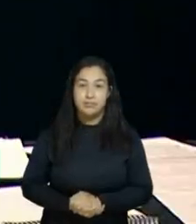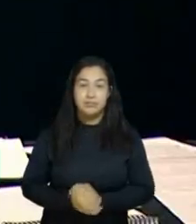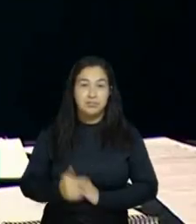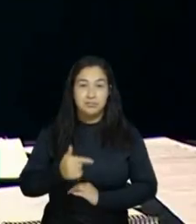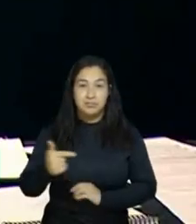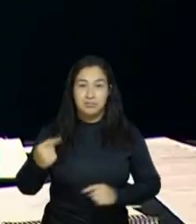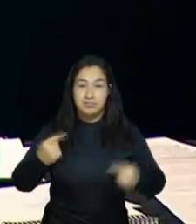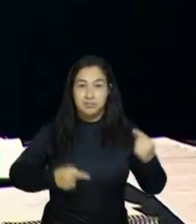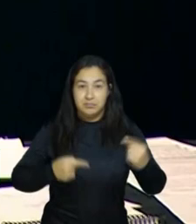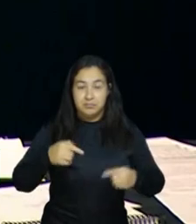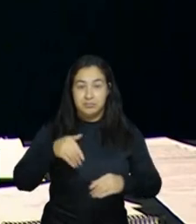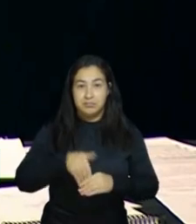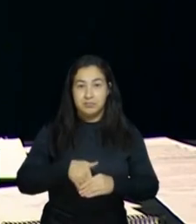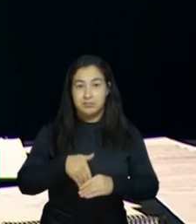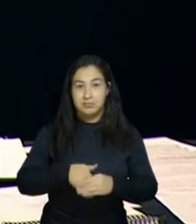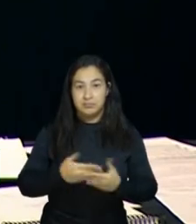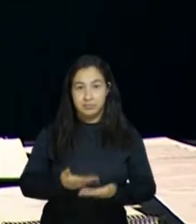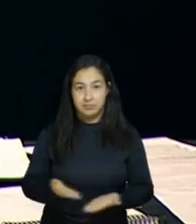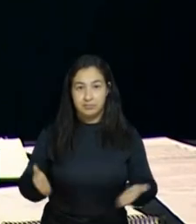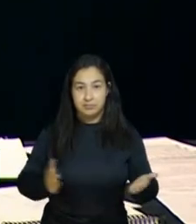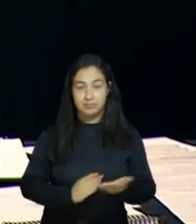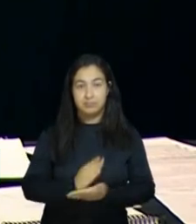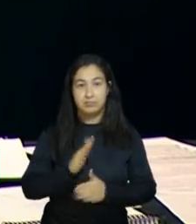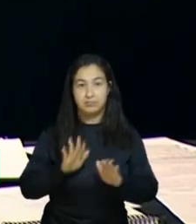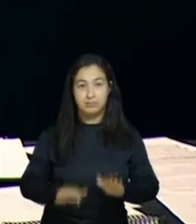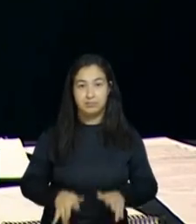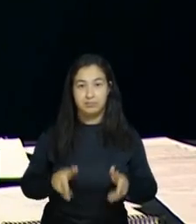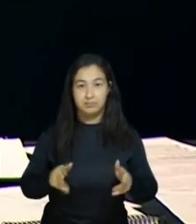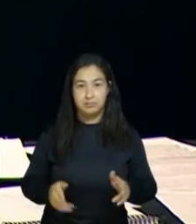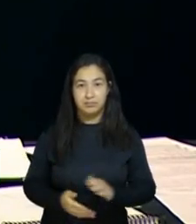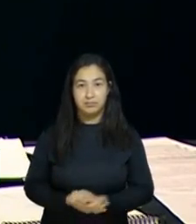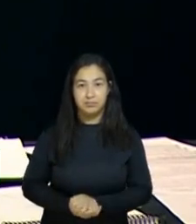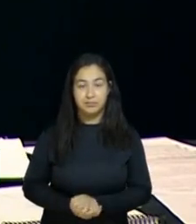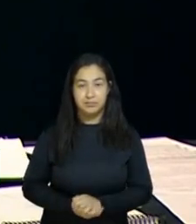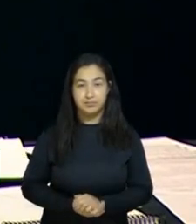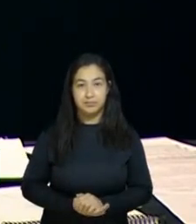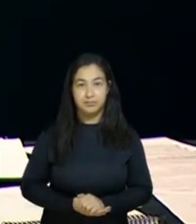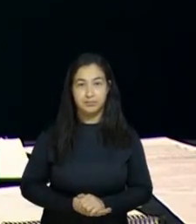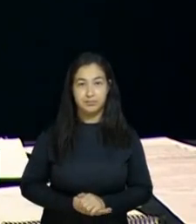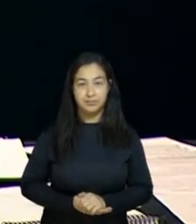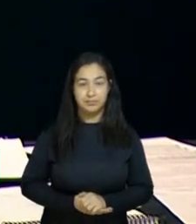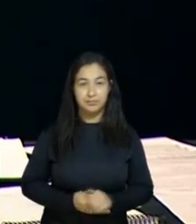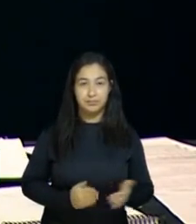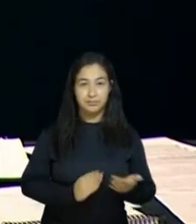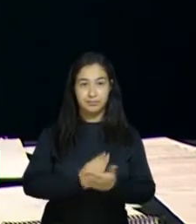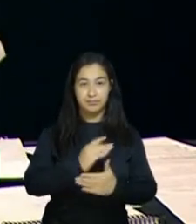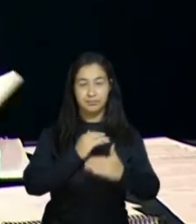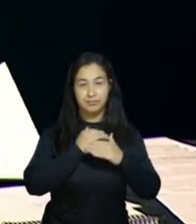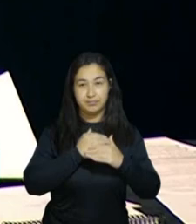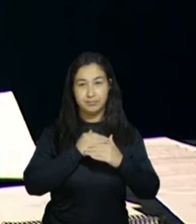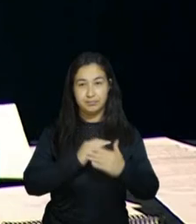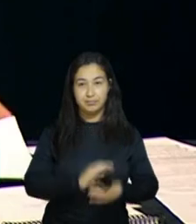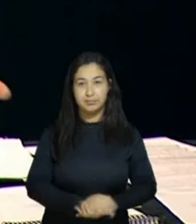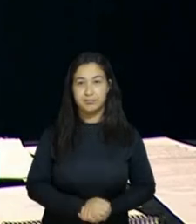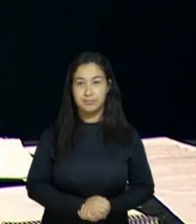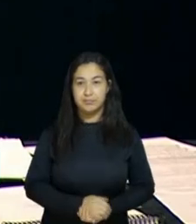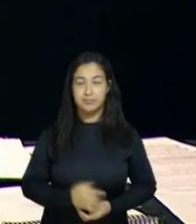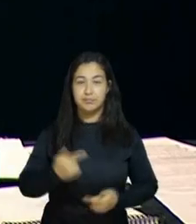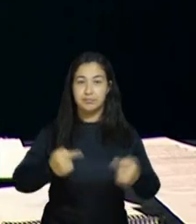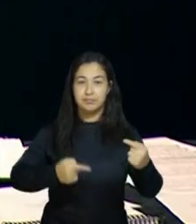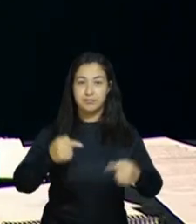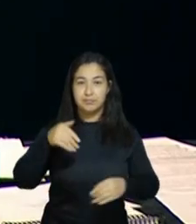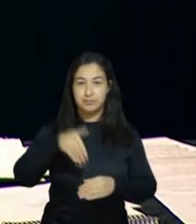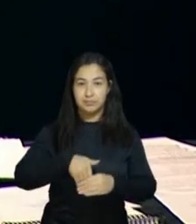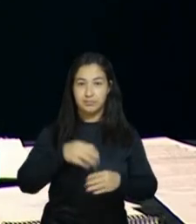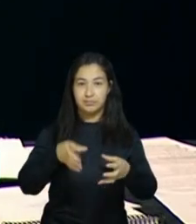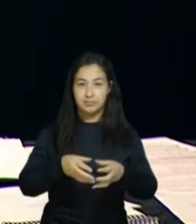quem queira discutir, em votação, deputados que aprovam, permaneçam como se encontram. Aprovado por unanimidade. Discussão e votação em